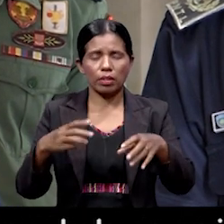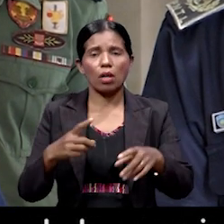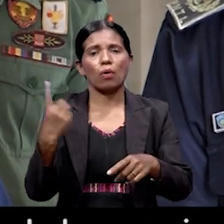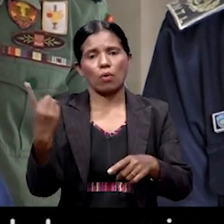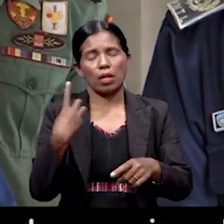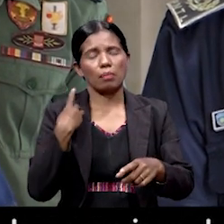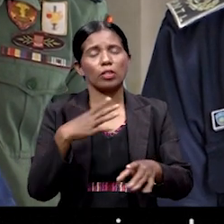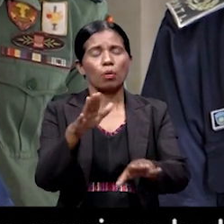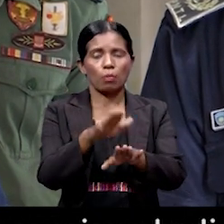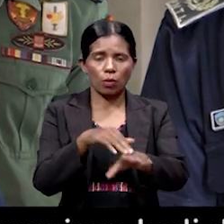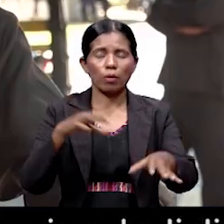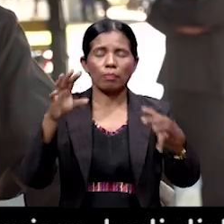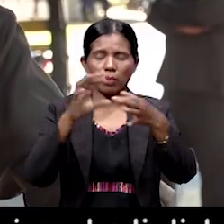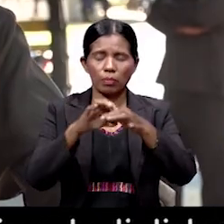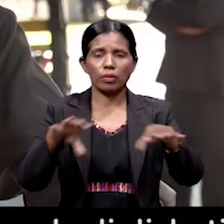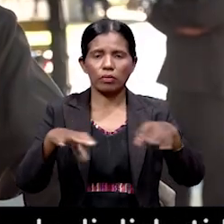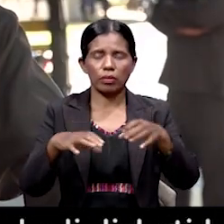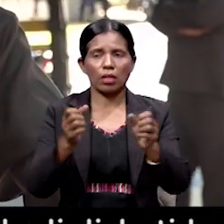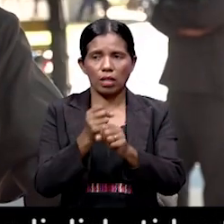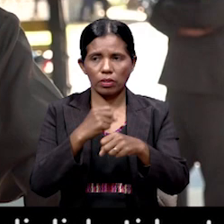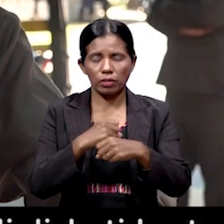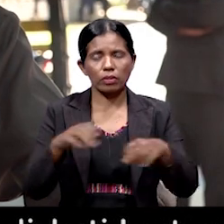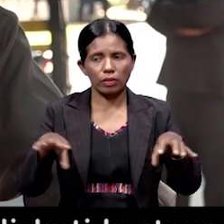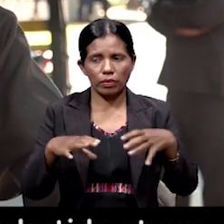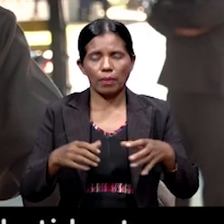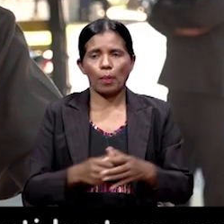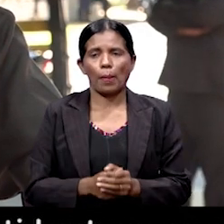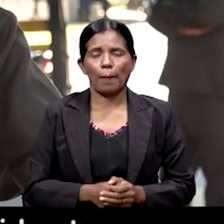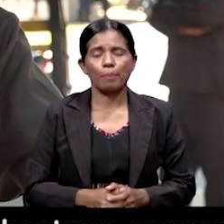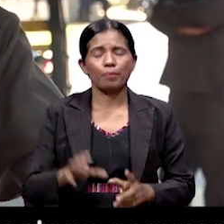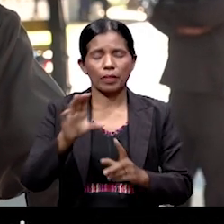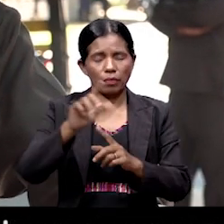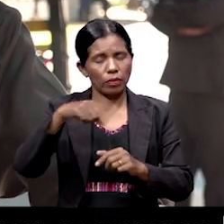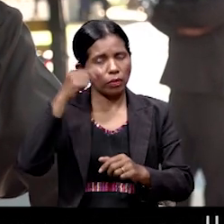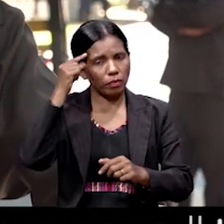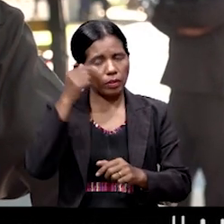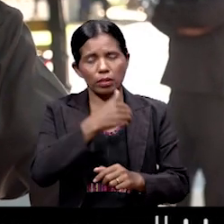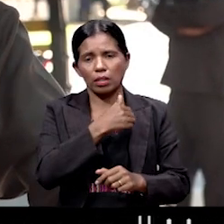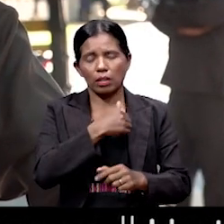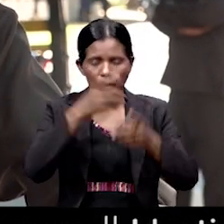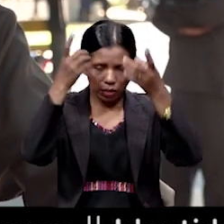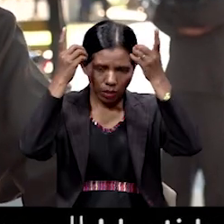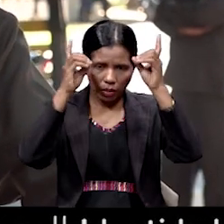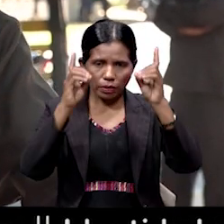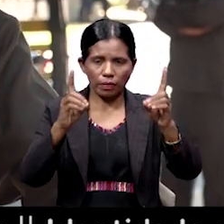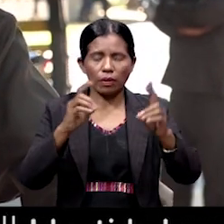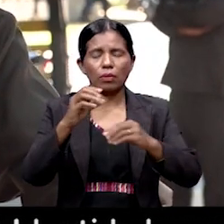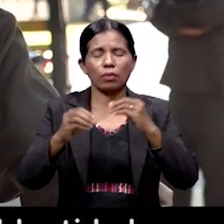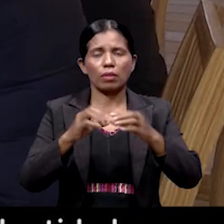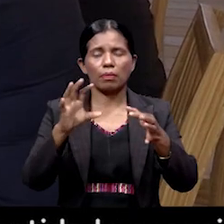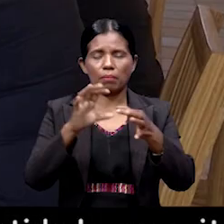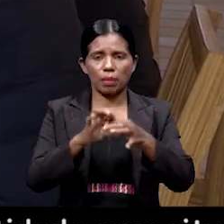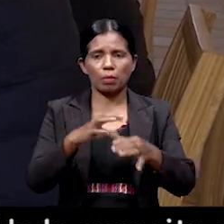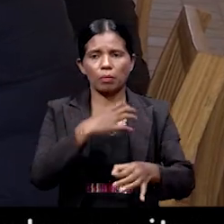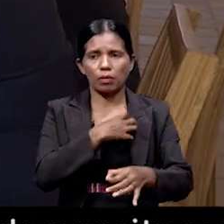ve halo service posto serne. Antes ne chefe governo tormatan rua katete, governo sidauk ia decisão ruma konawa membro